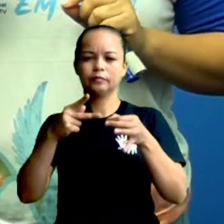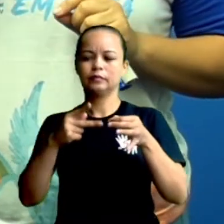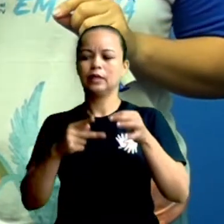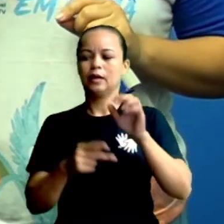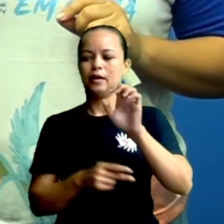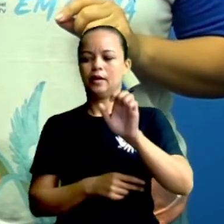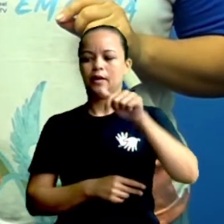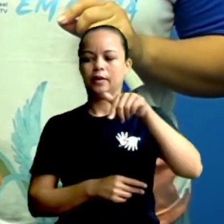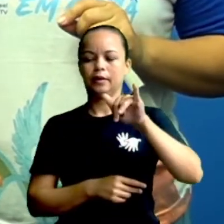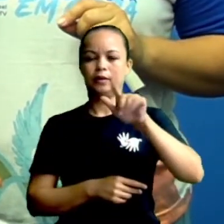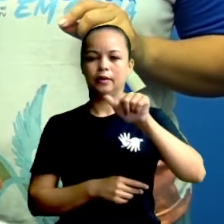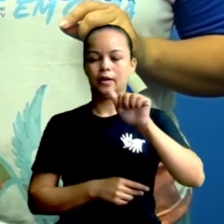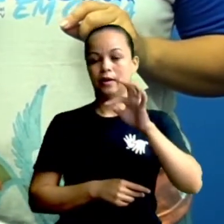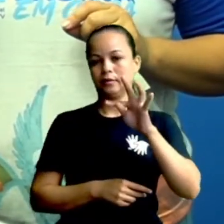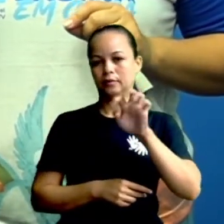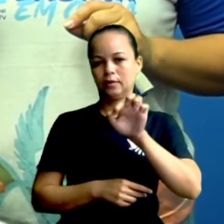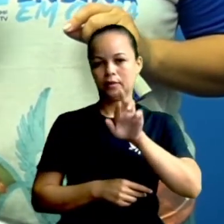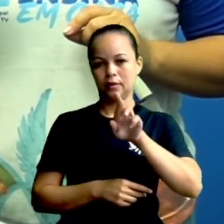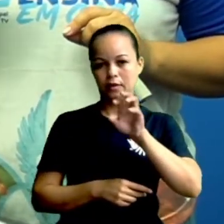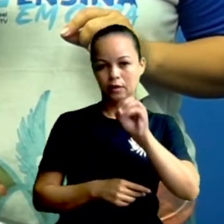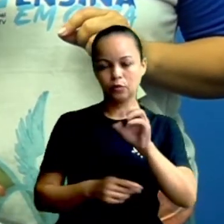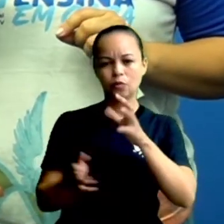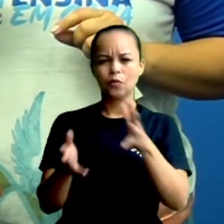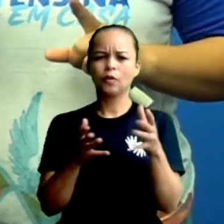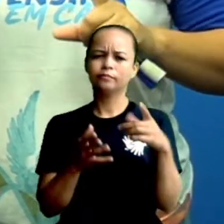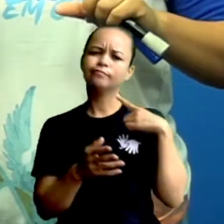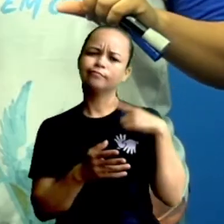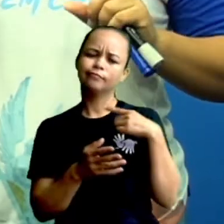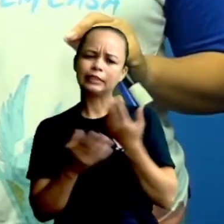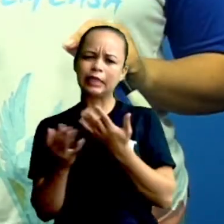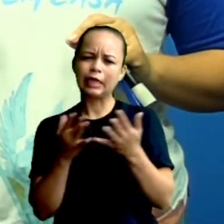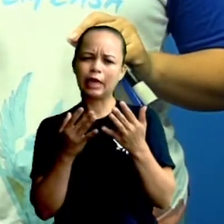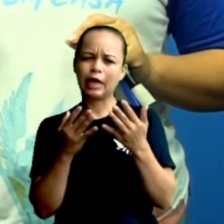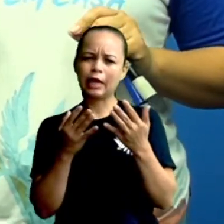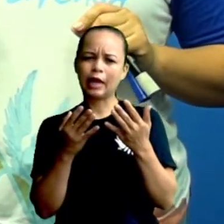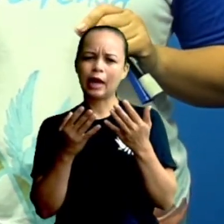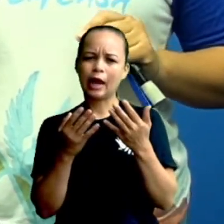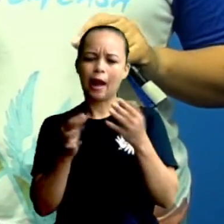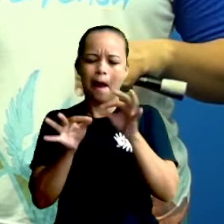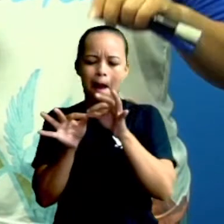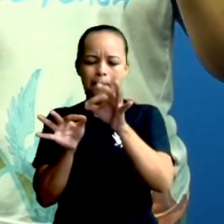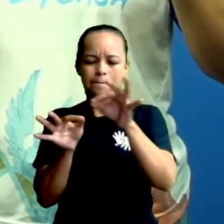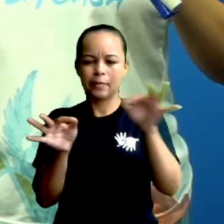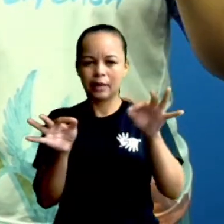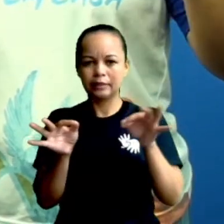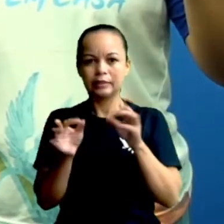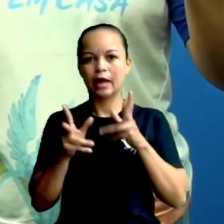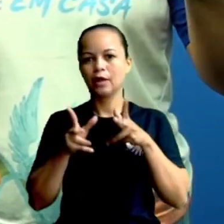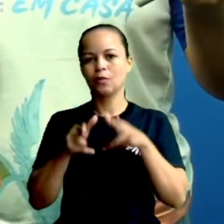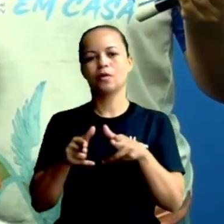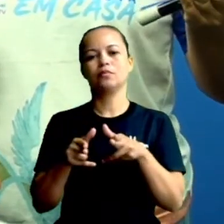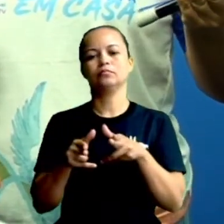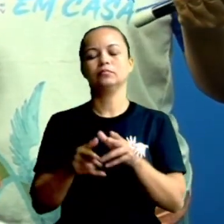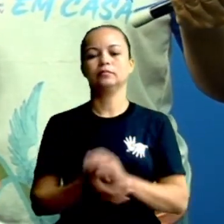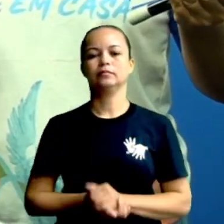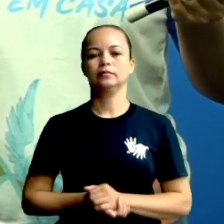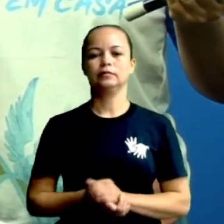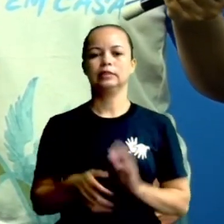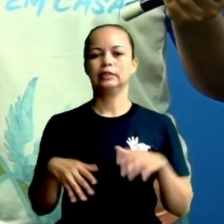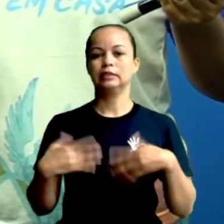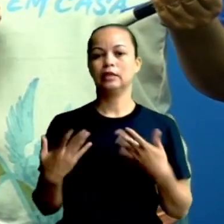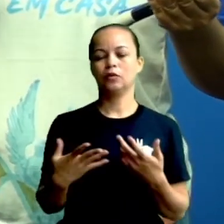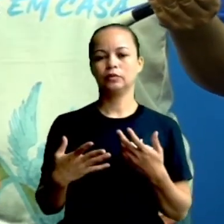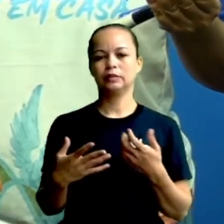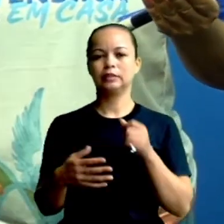que possui todos os lados com a mesma medida, tá certo? Então, se um lado